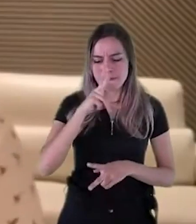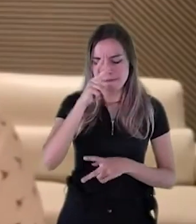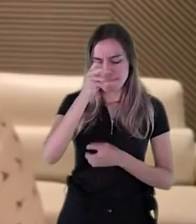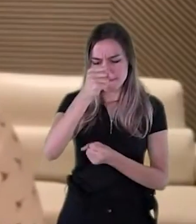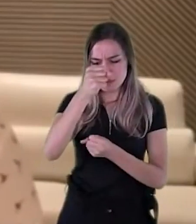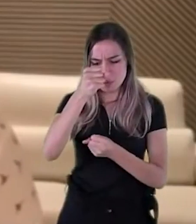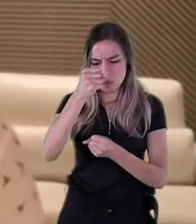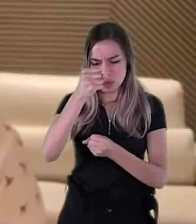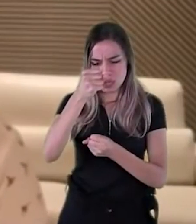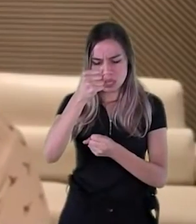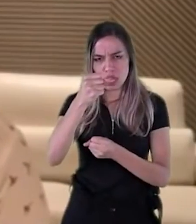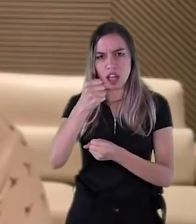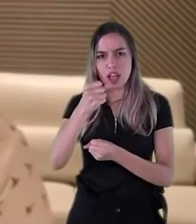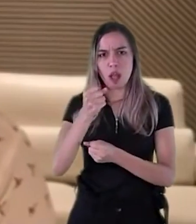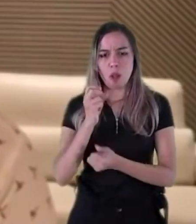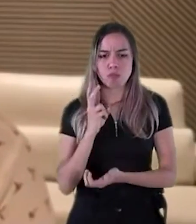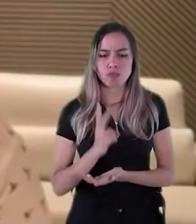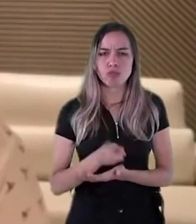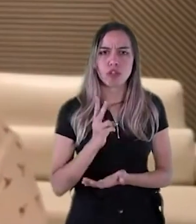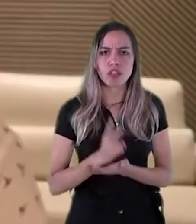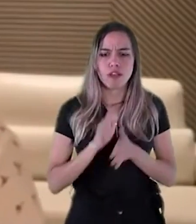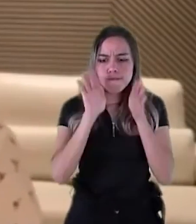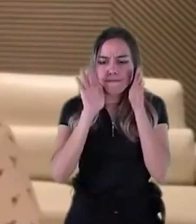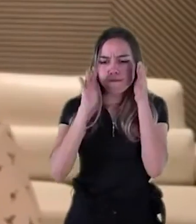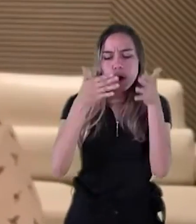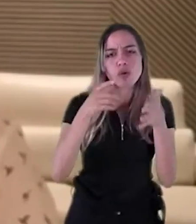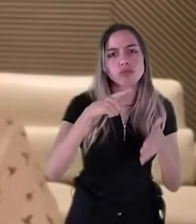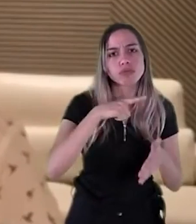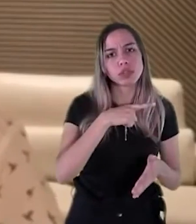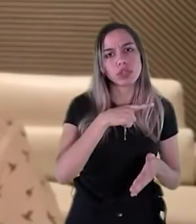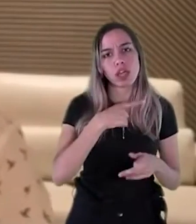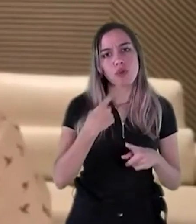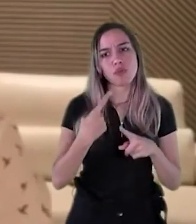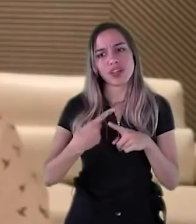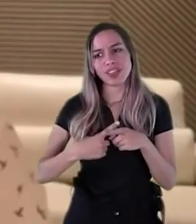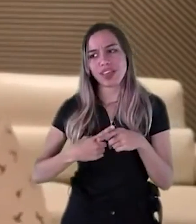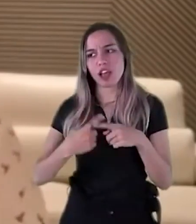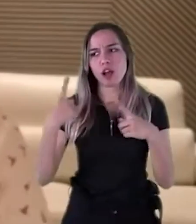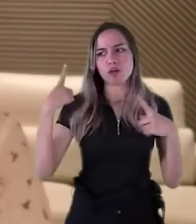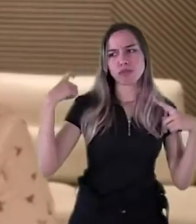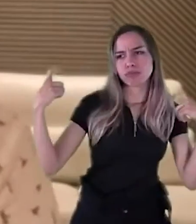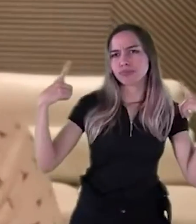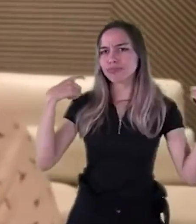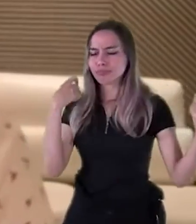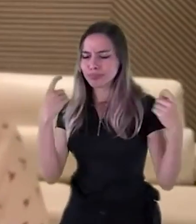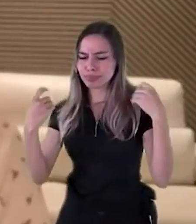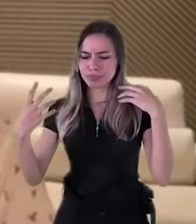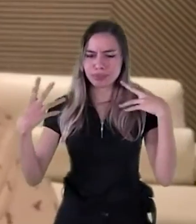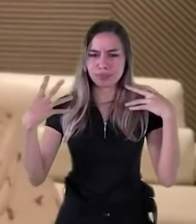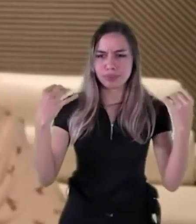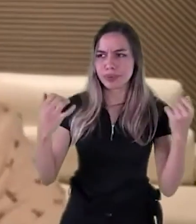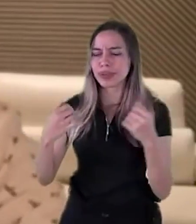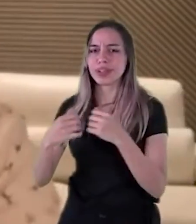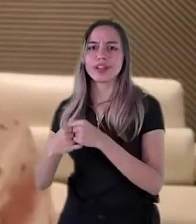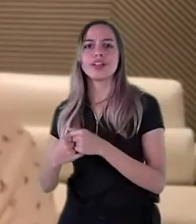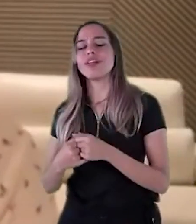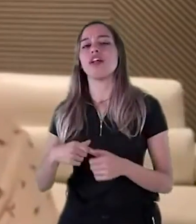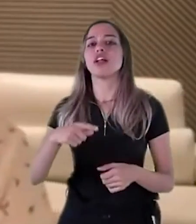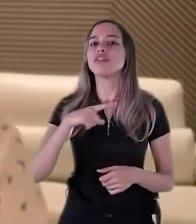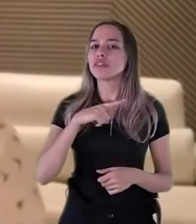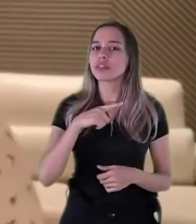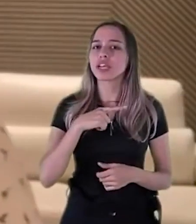das dispersões. Então eu acredito que hoje, para mim, por exemplo, o meu maior desafio, tanto como leitor